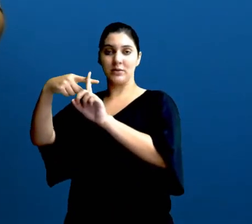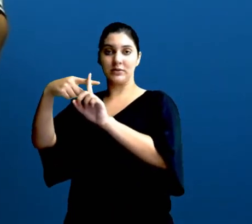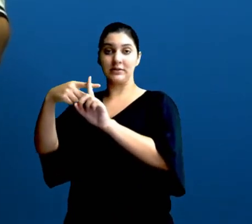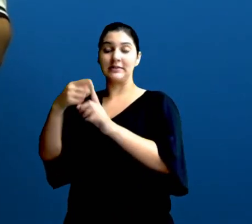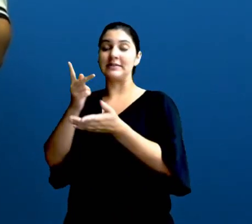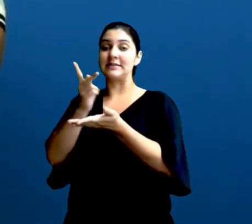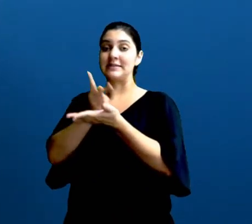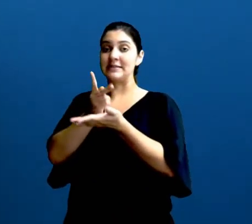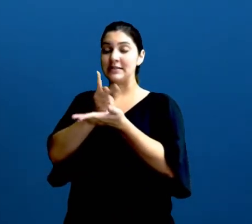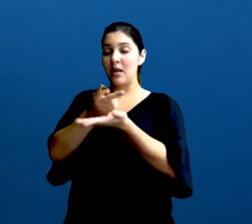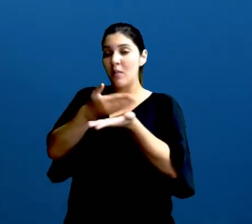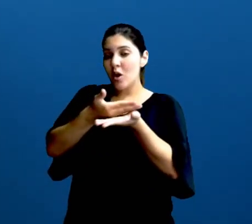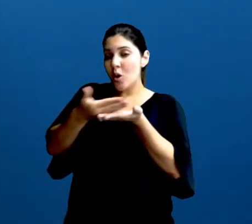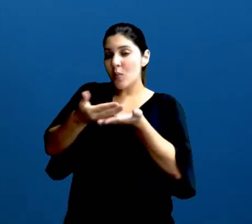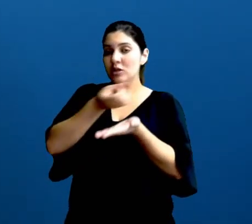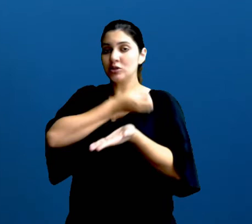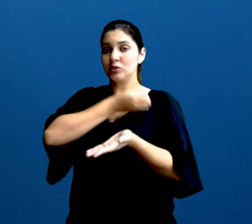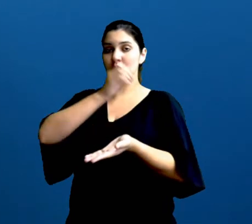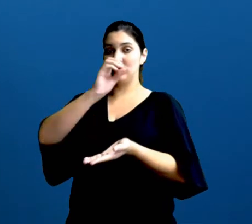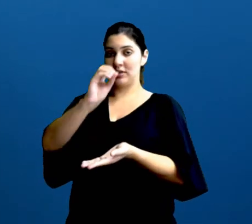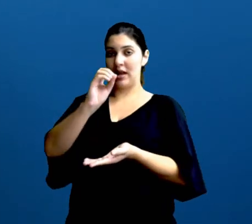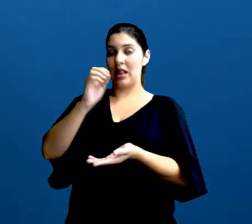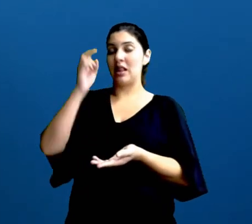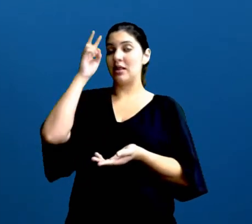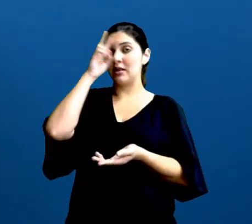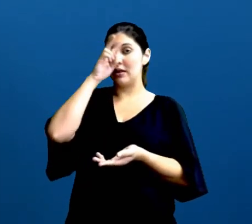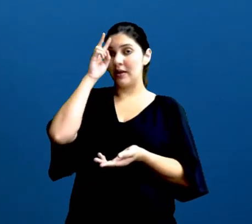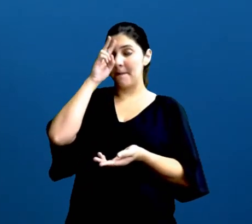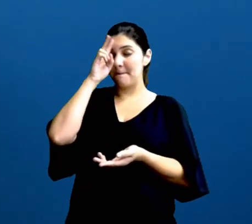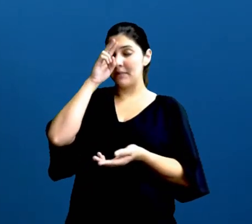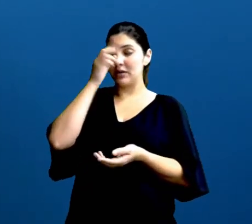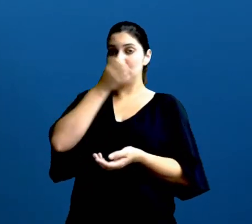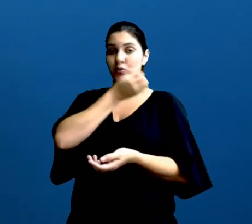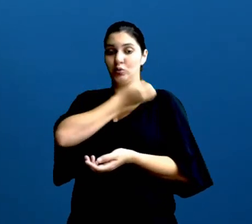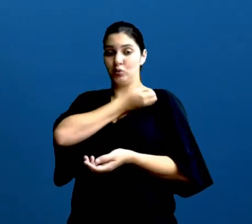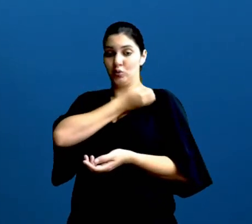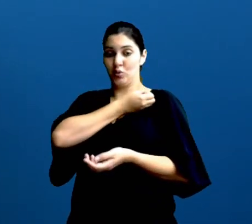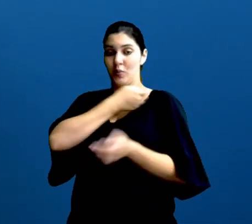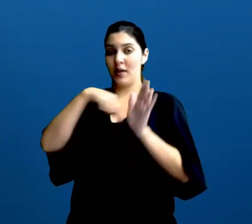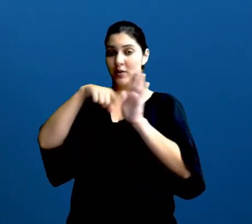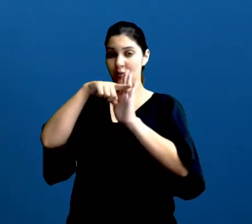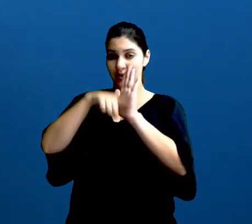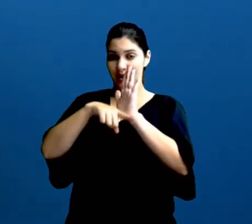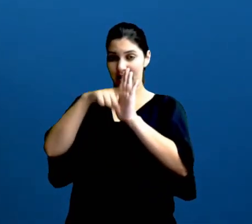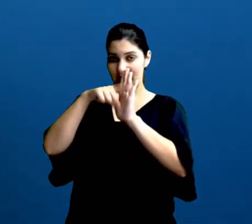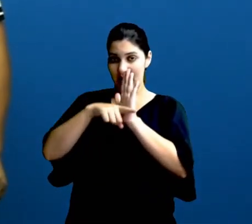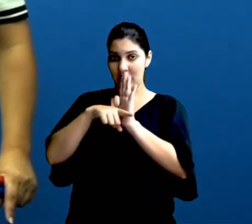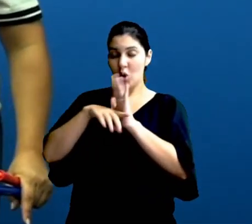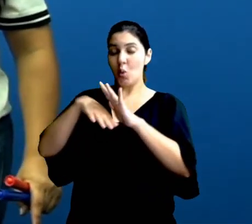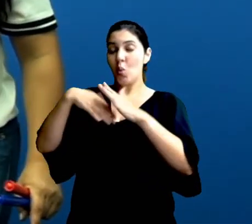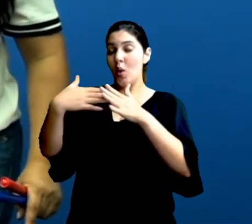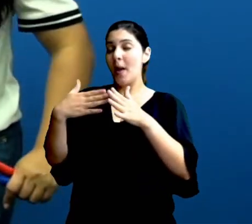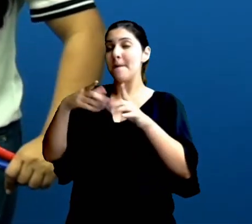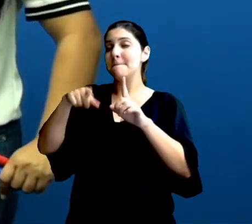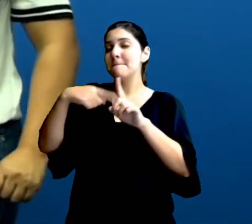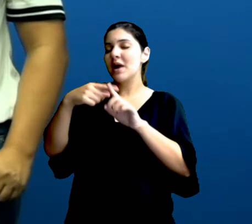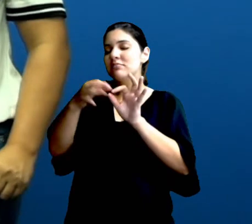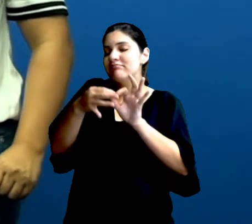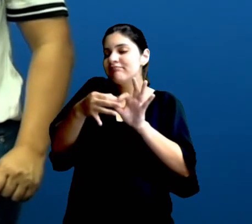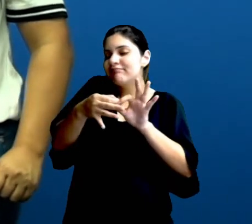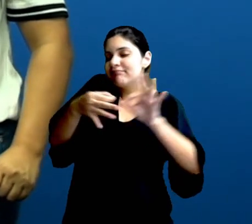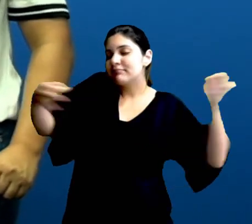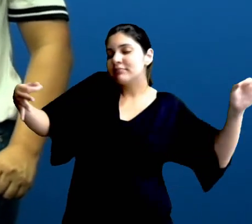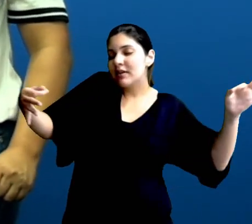tá? Lembrando, os números negativos, quanto mais distantes de zeros, menor ele